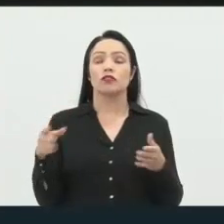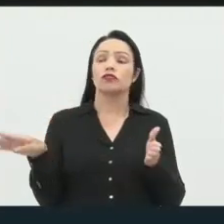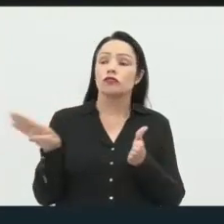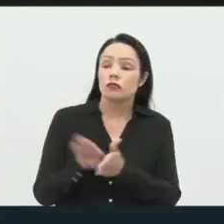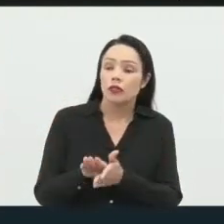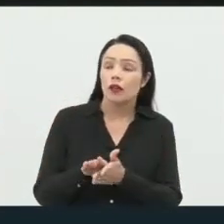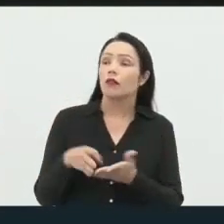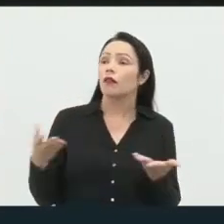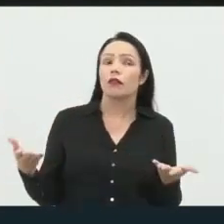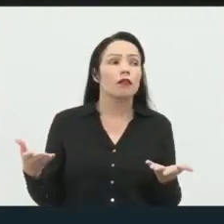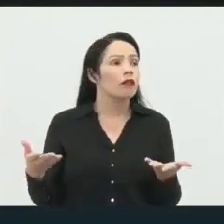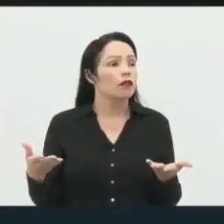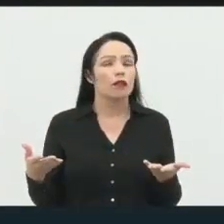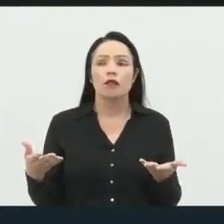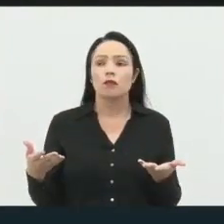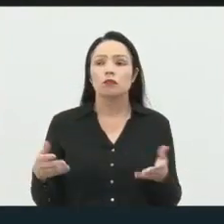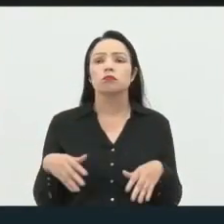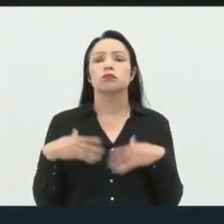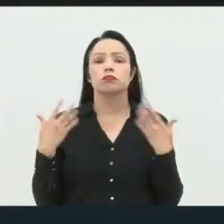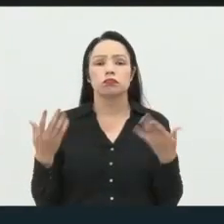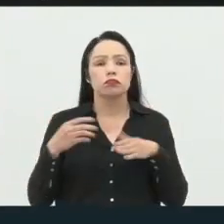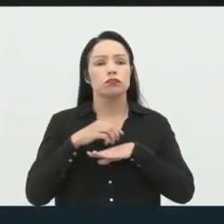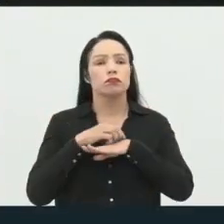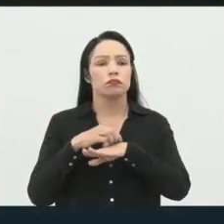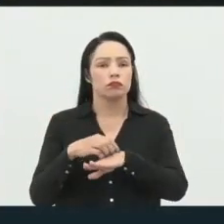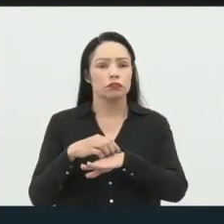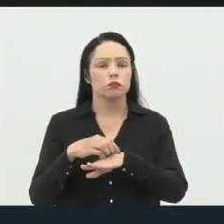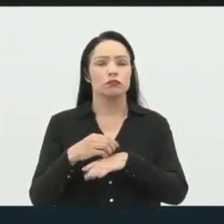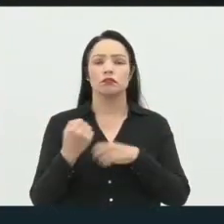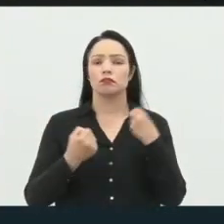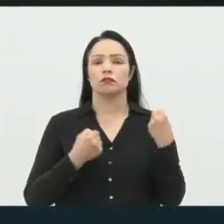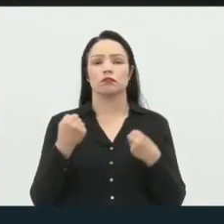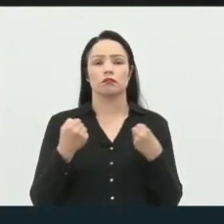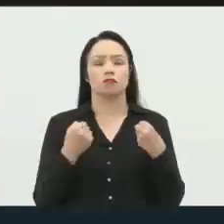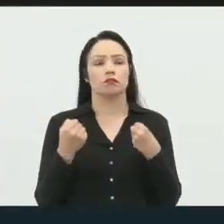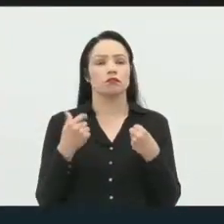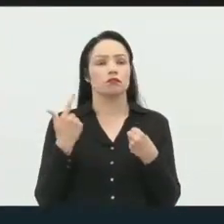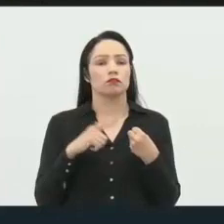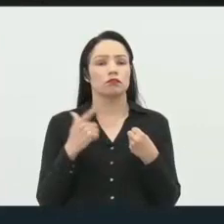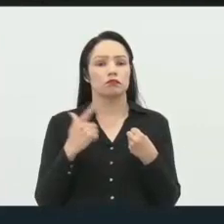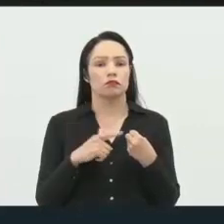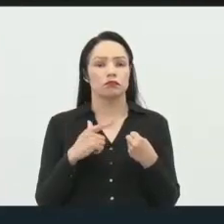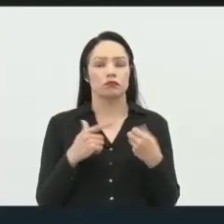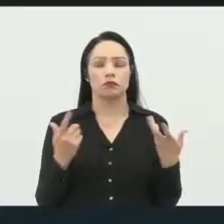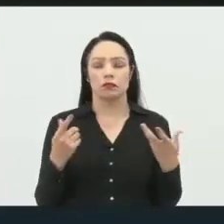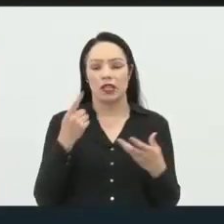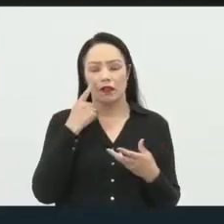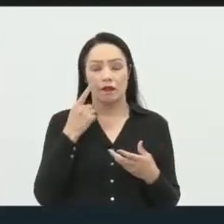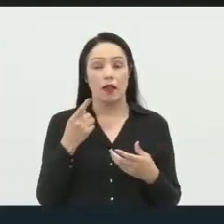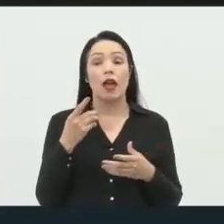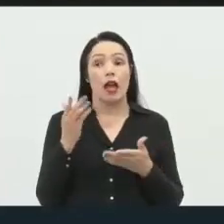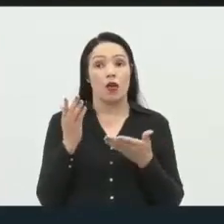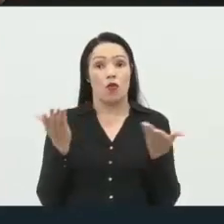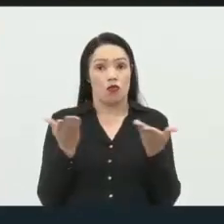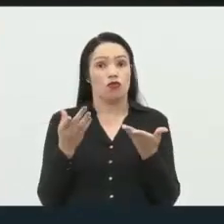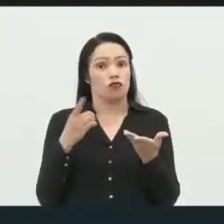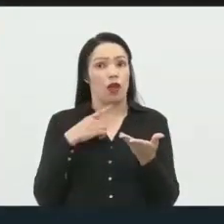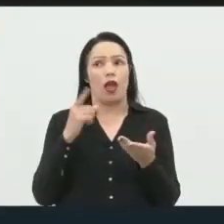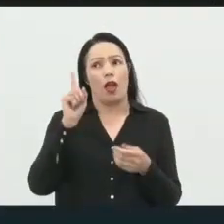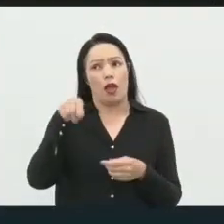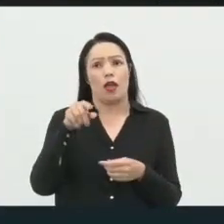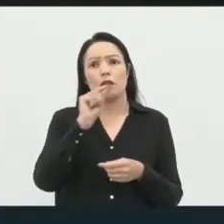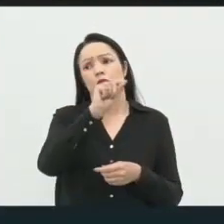em pleno século 21 com toda a tecnologia todo Progresso ônibus com wi-fi cabo